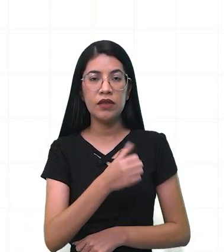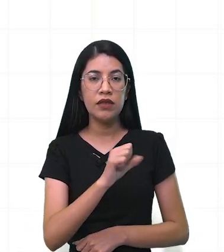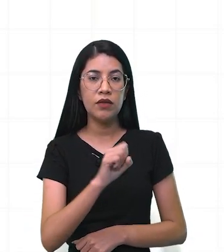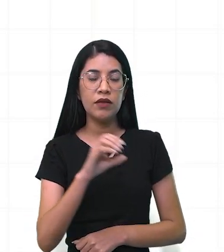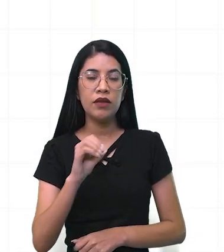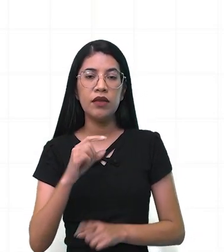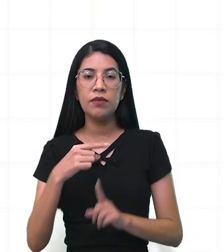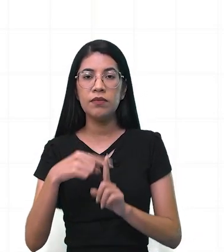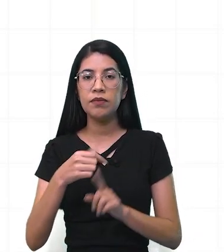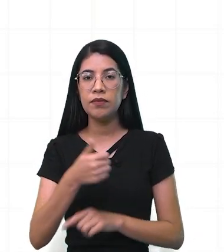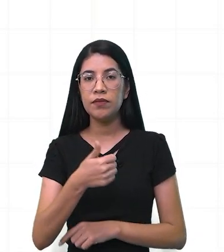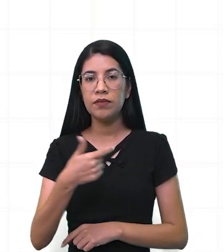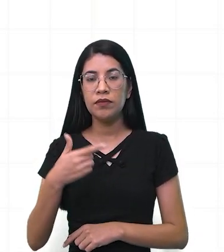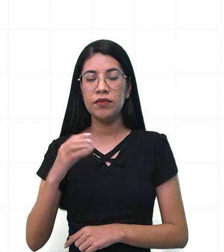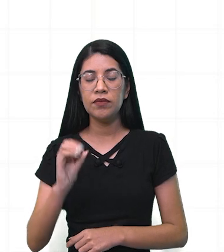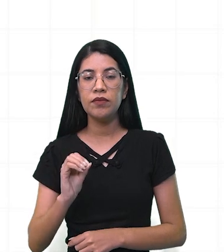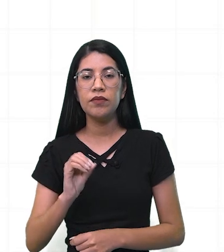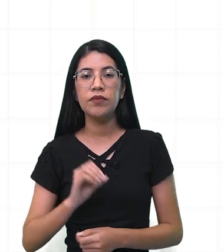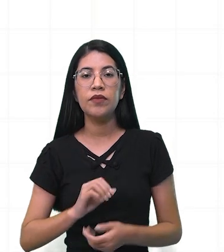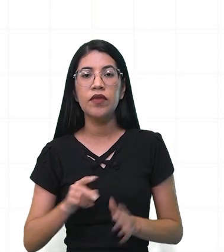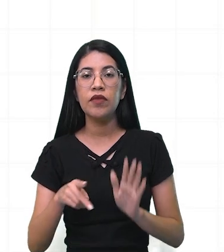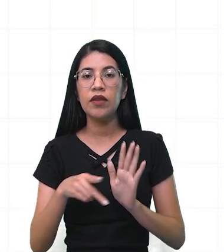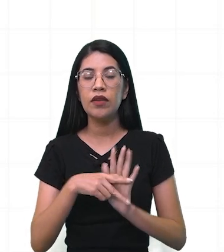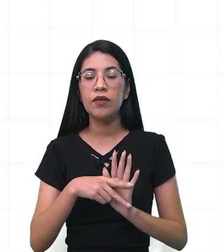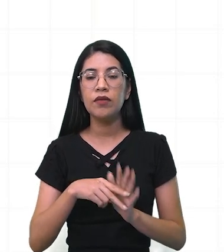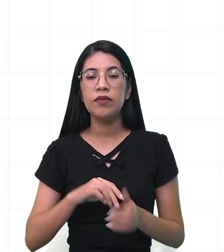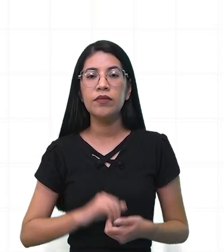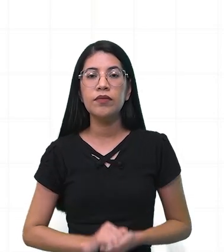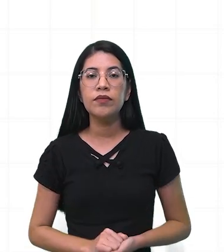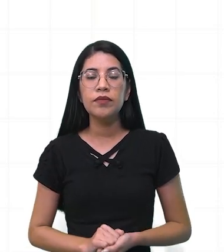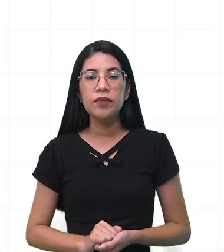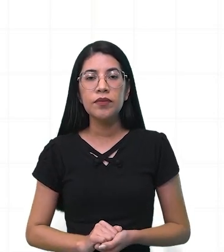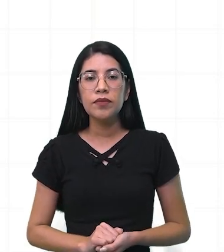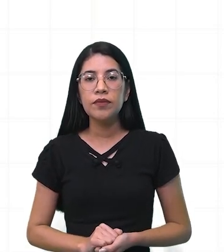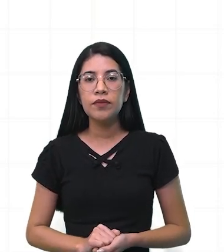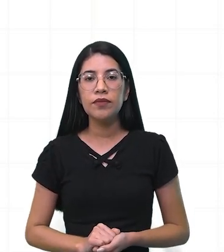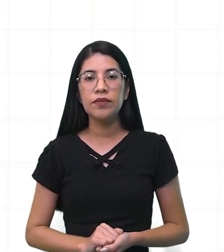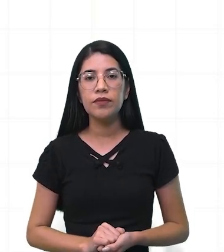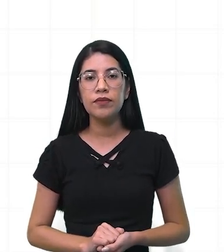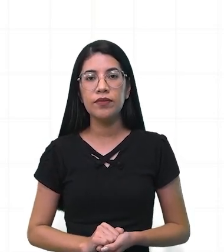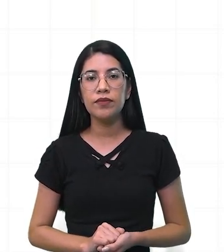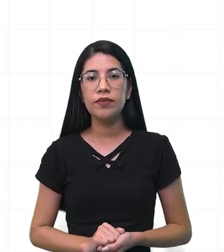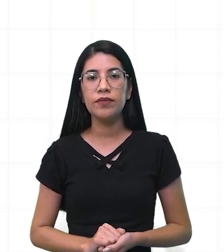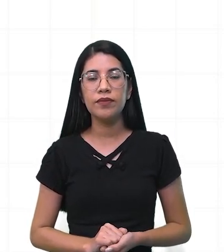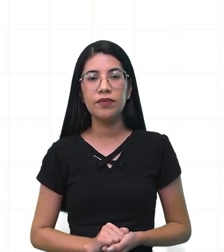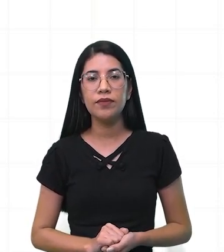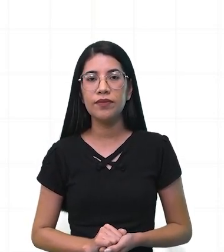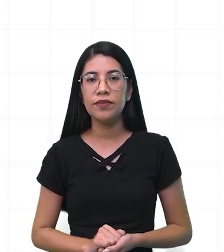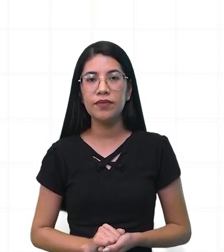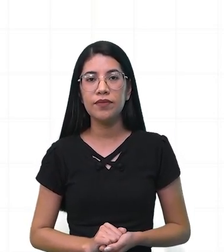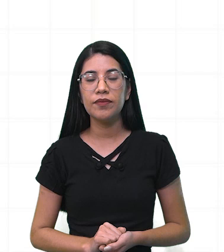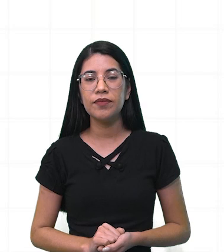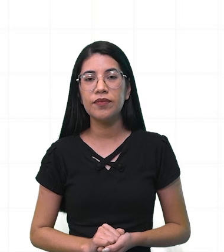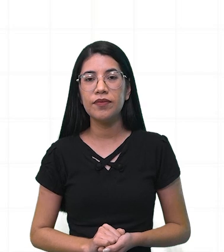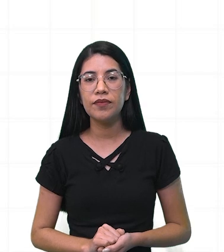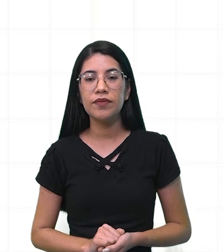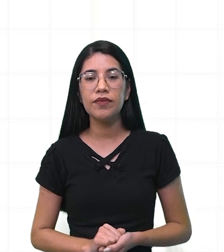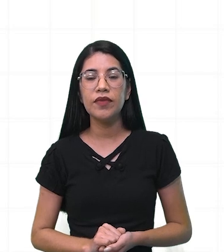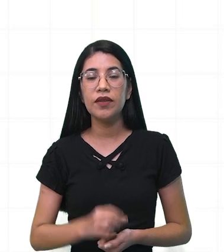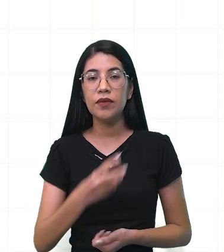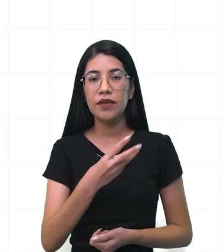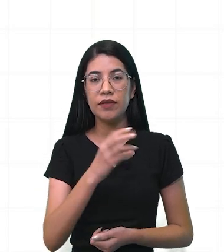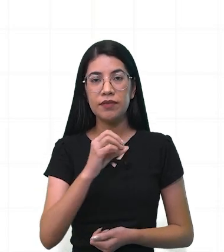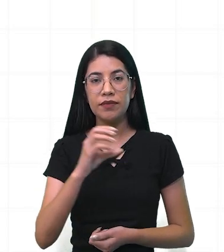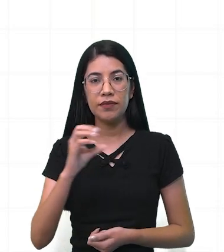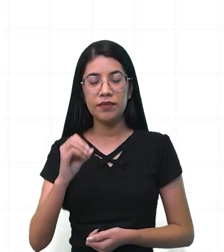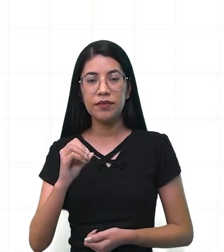mais 120. 100 mais 100, 200. E 80 mais 20, 100. Então, 200 mais 100,